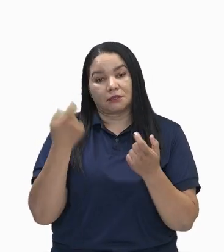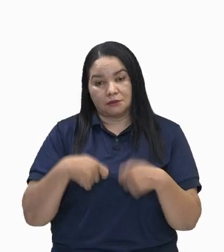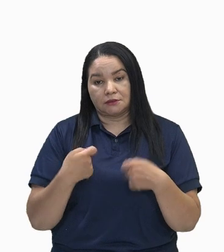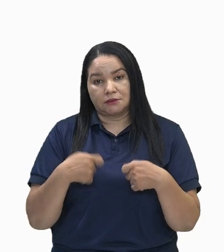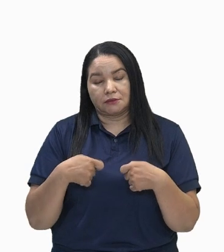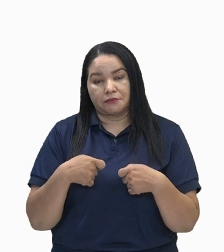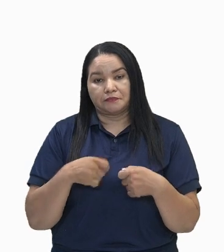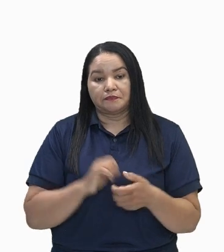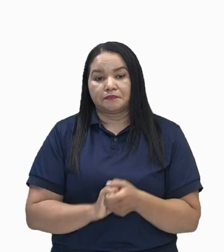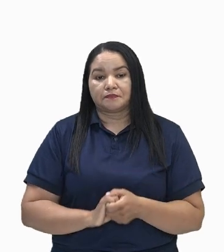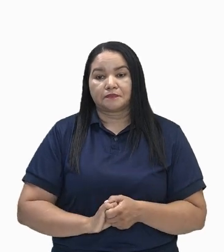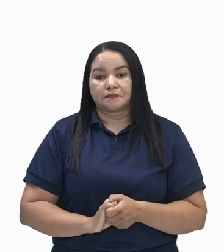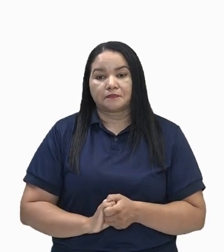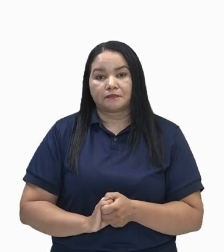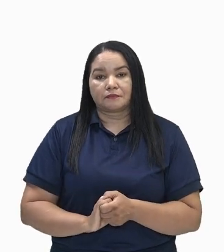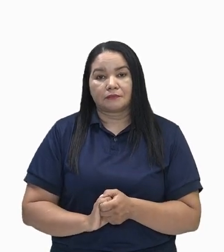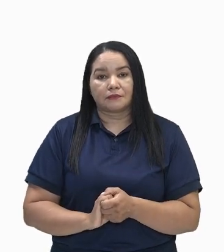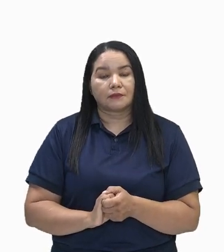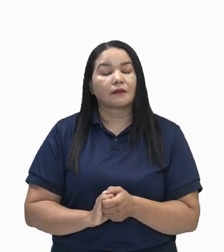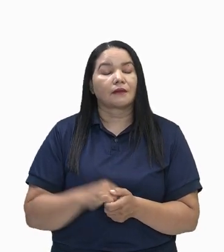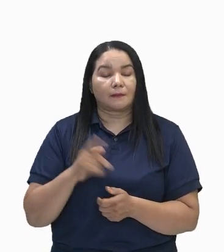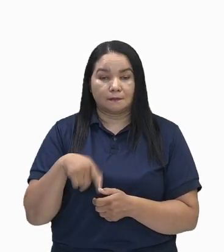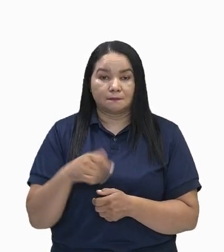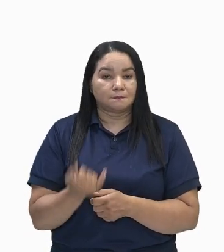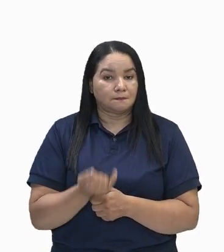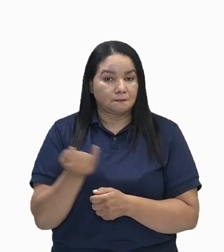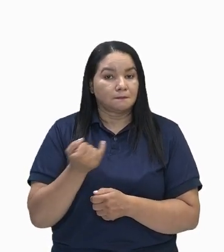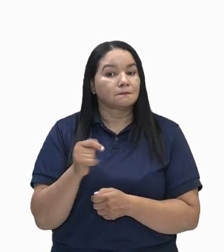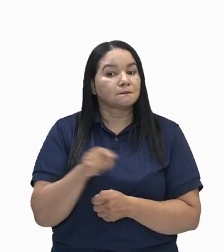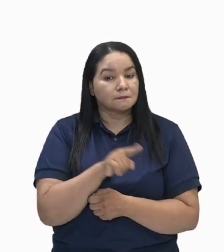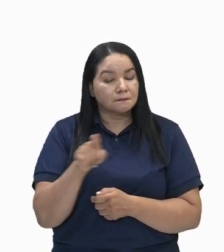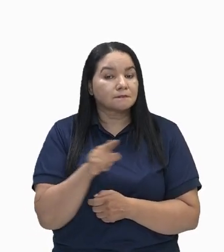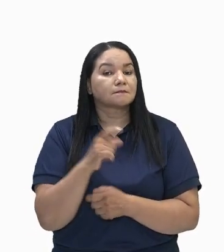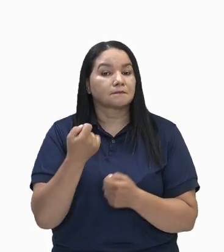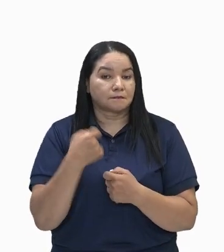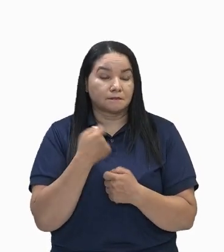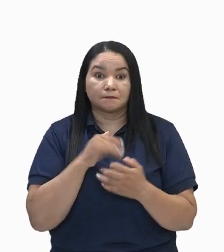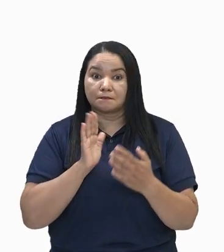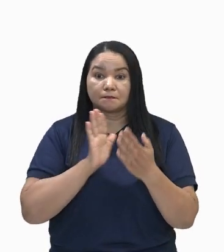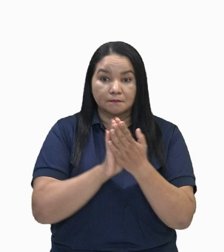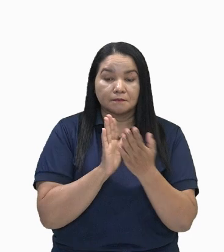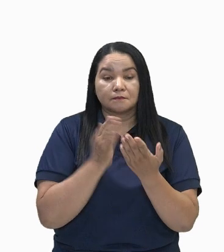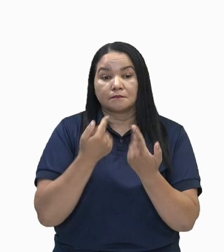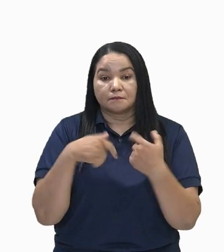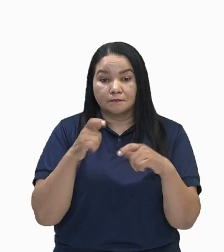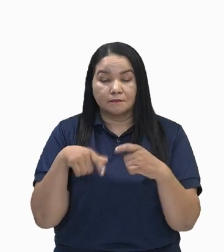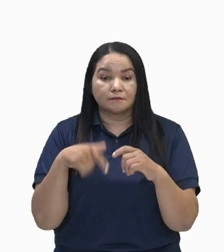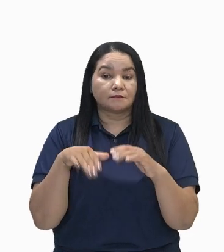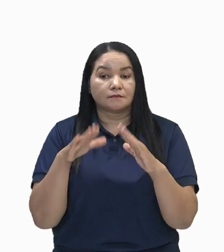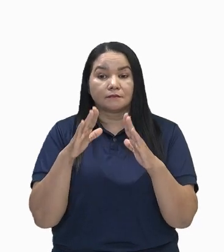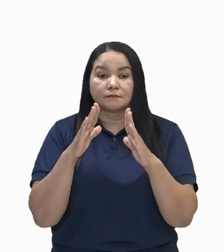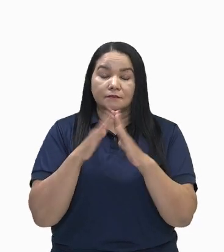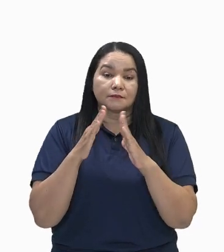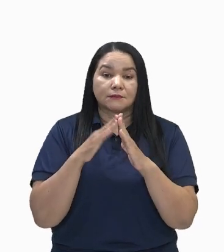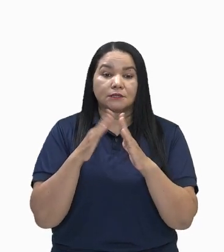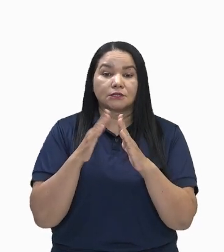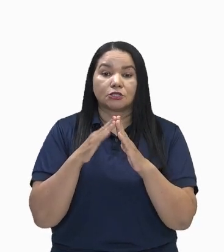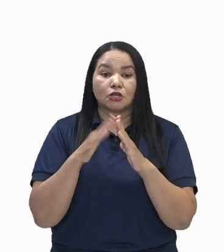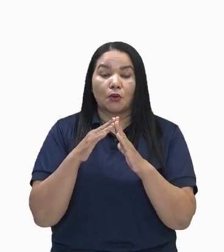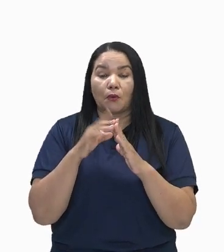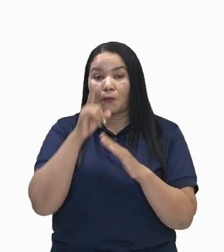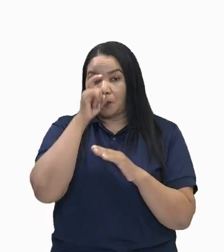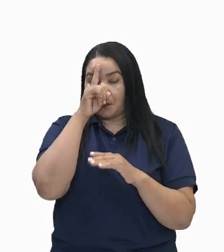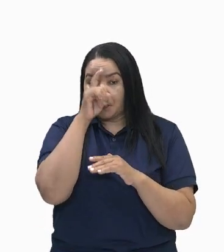Se não, bora procurar uma agência, né, uma casinha da saúde